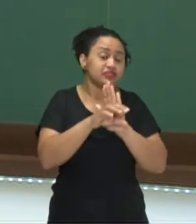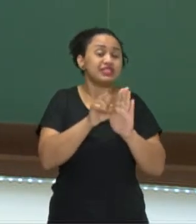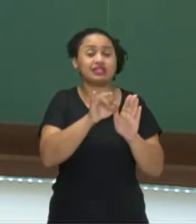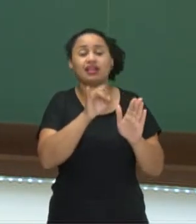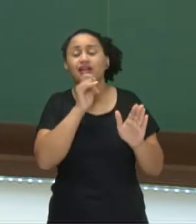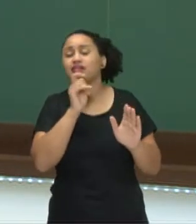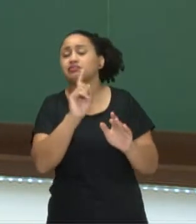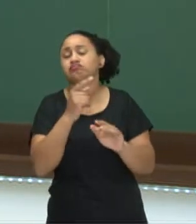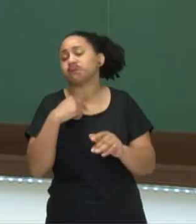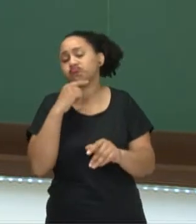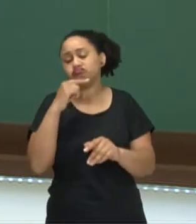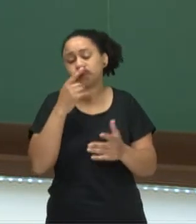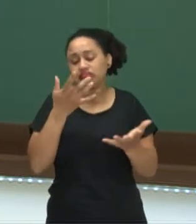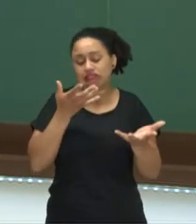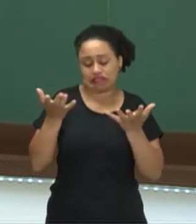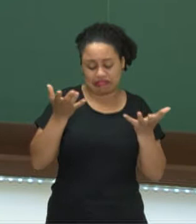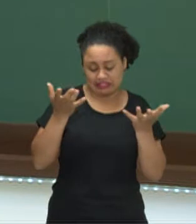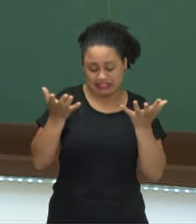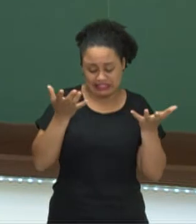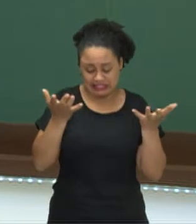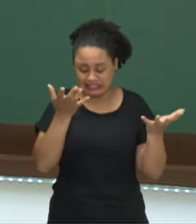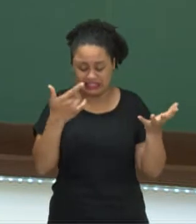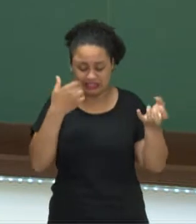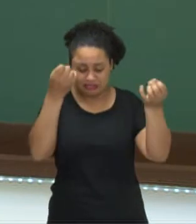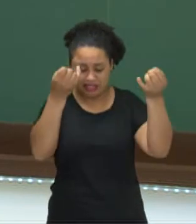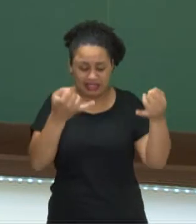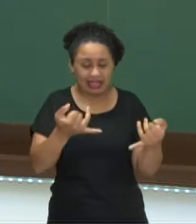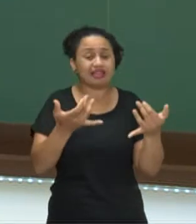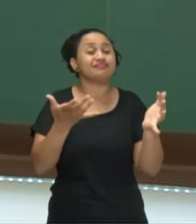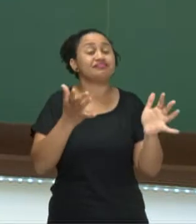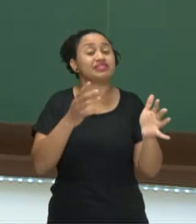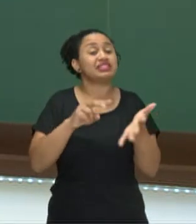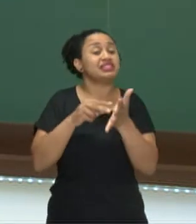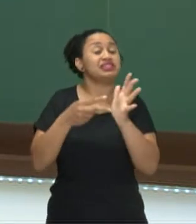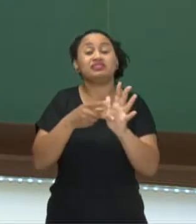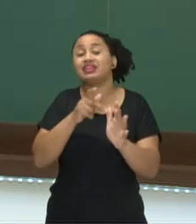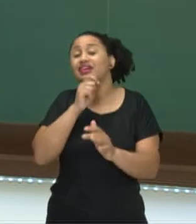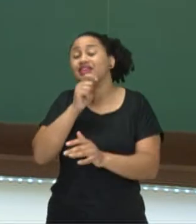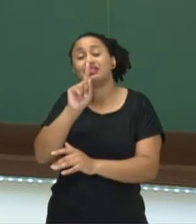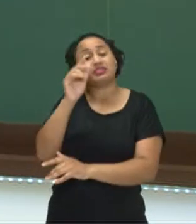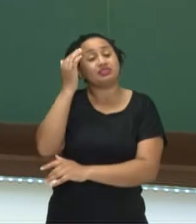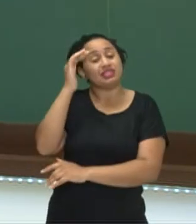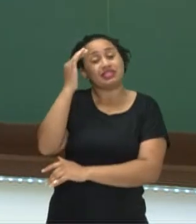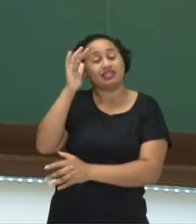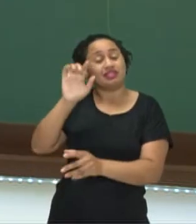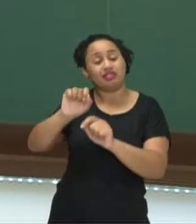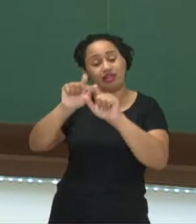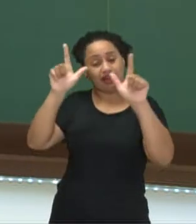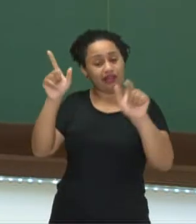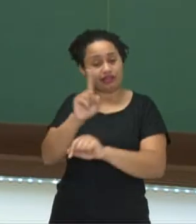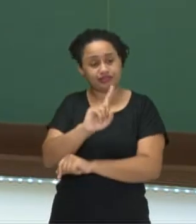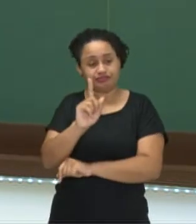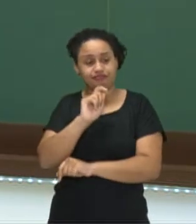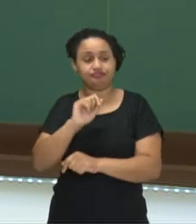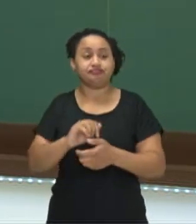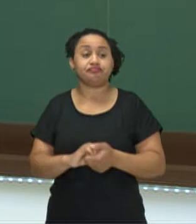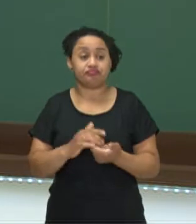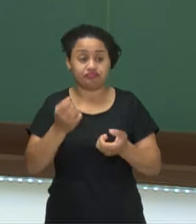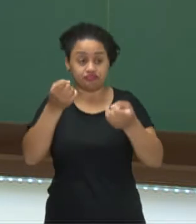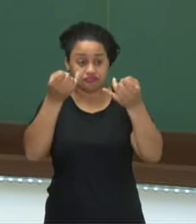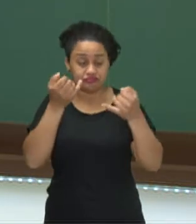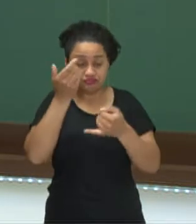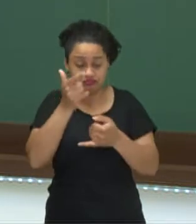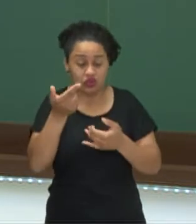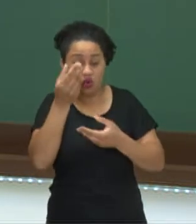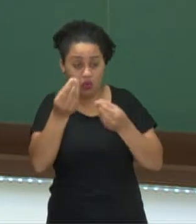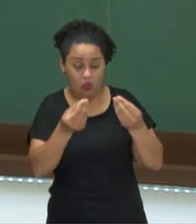não está conseguindo dizer, mas eu não consigo explicar, significa que ainda você não compreendeu bem. Então vamos reforçar